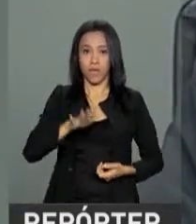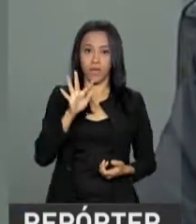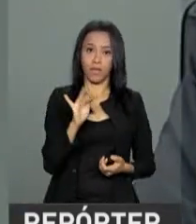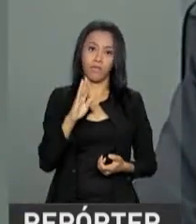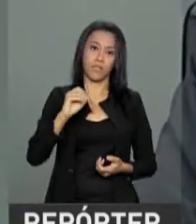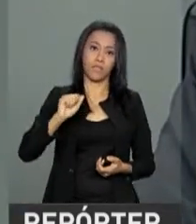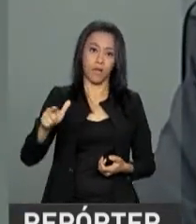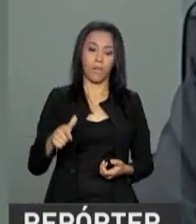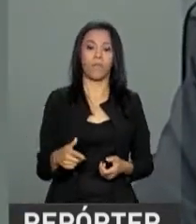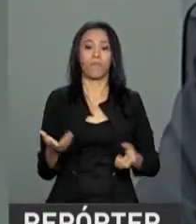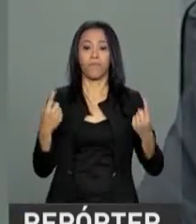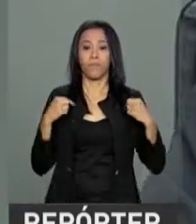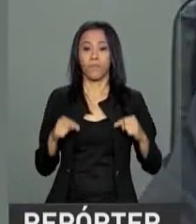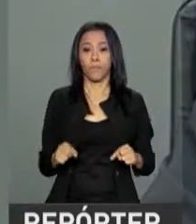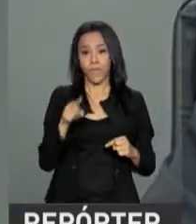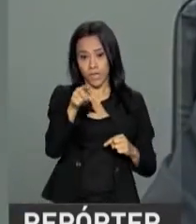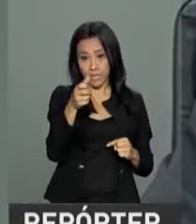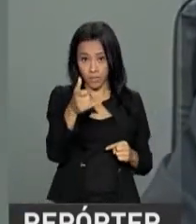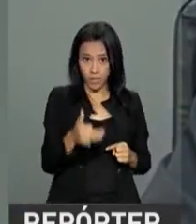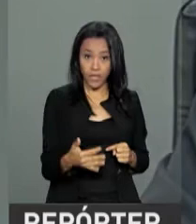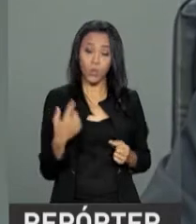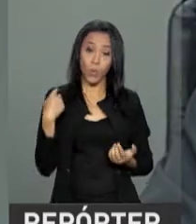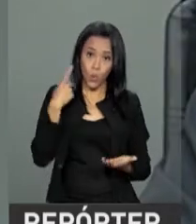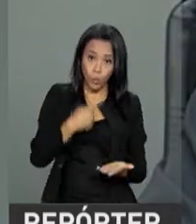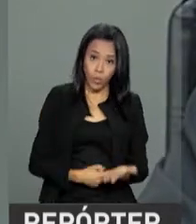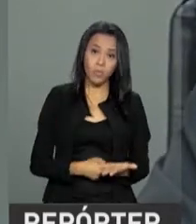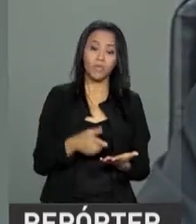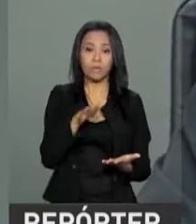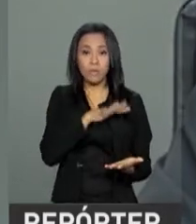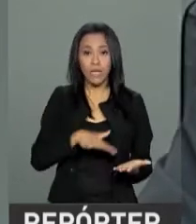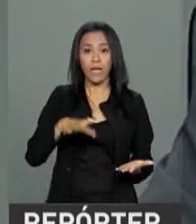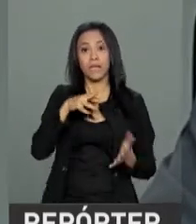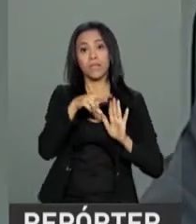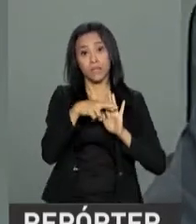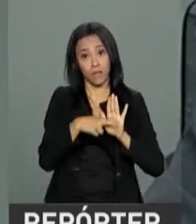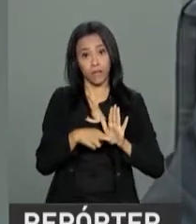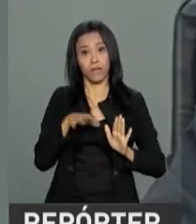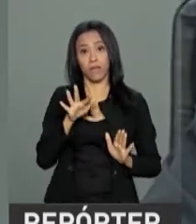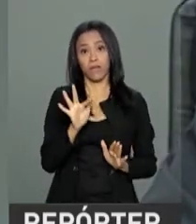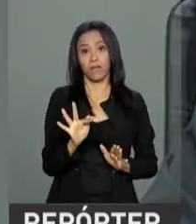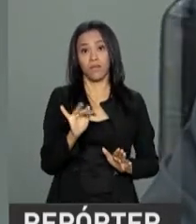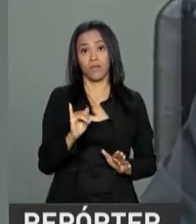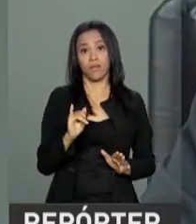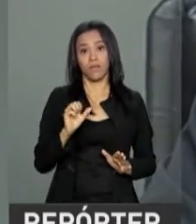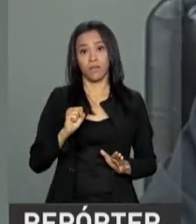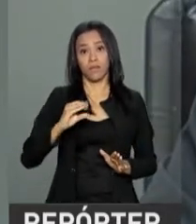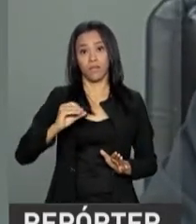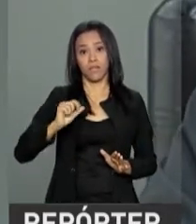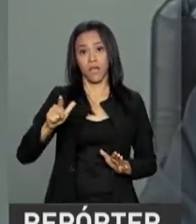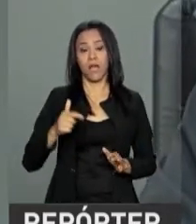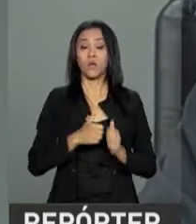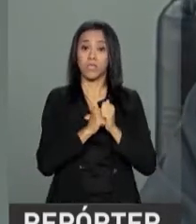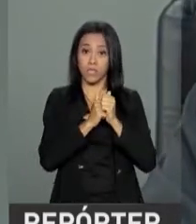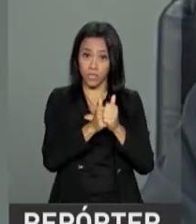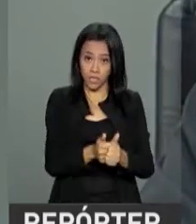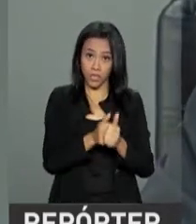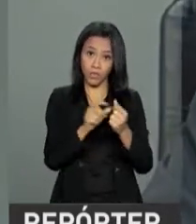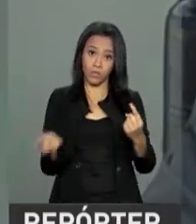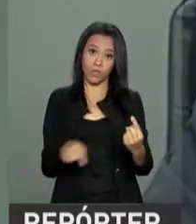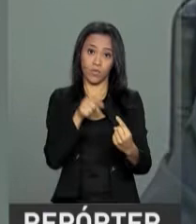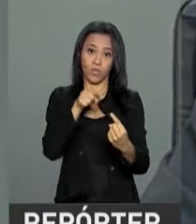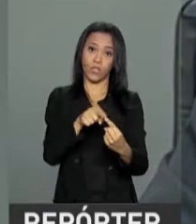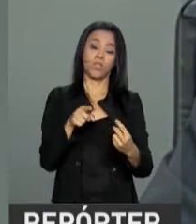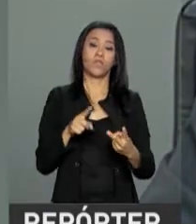é com os temas fiscais com a disciplina fiscal com o cumprimento das metas com respeito ao teto da despesa